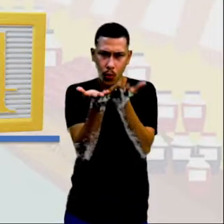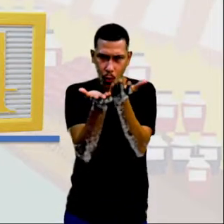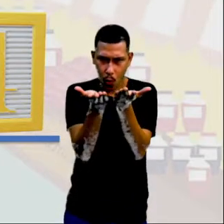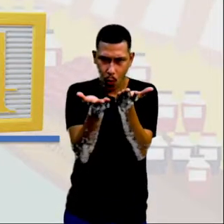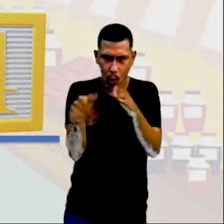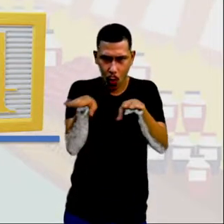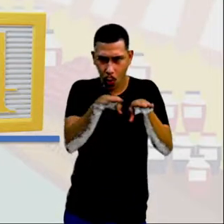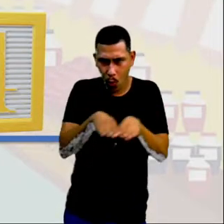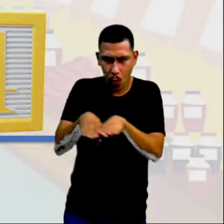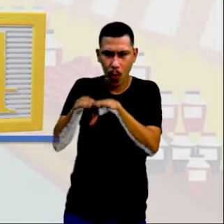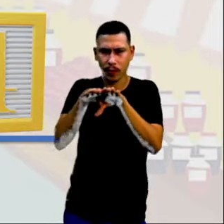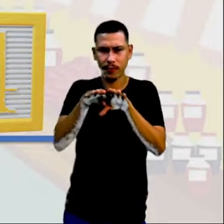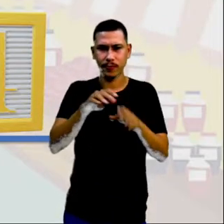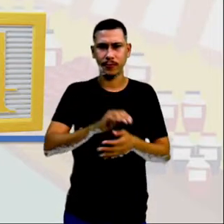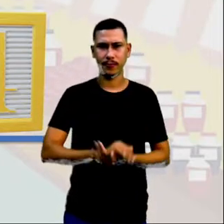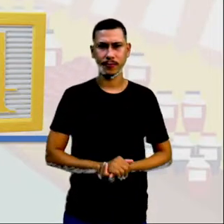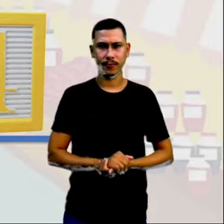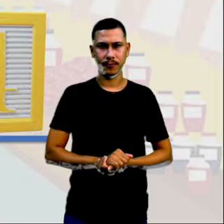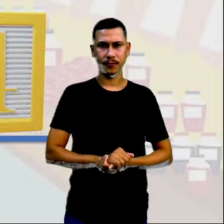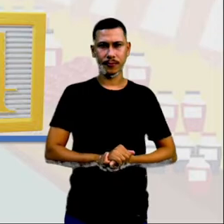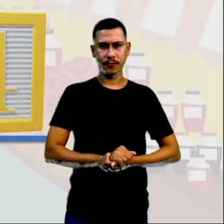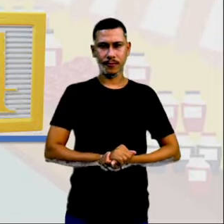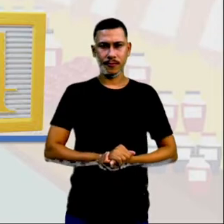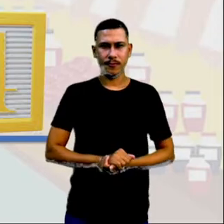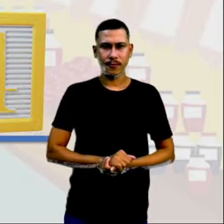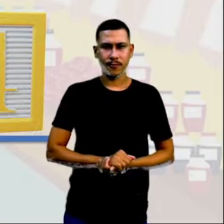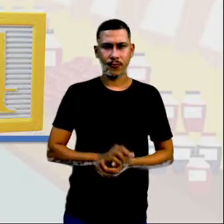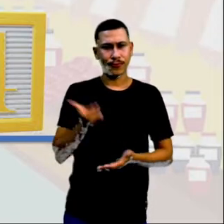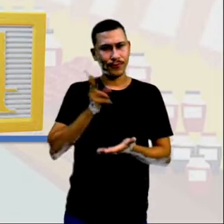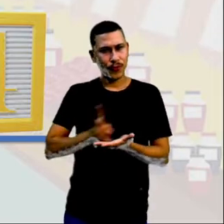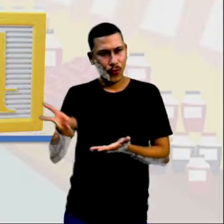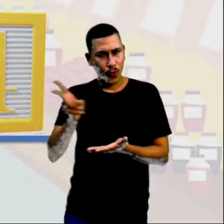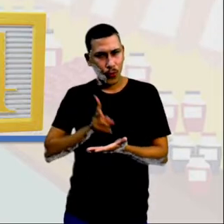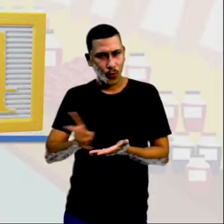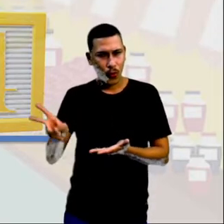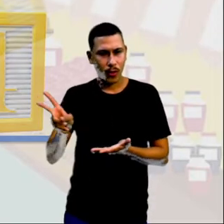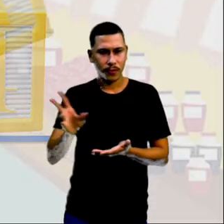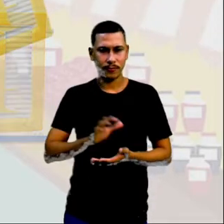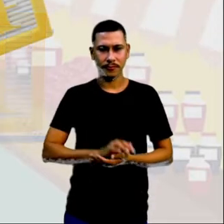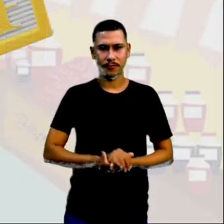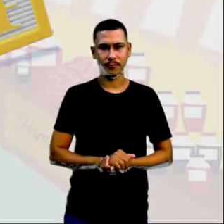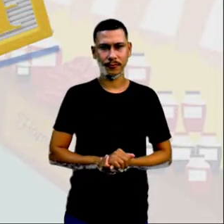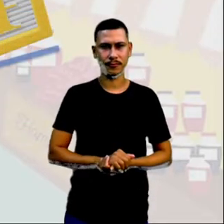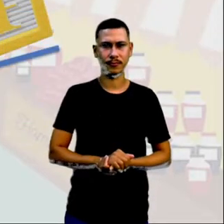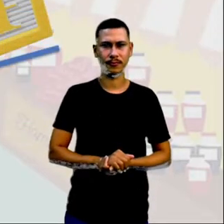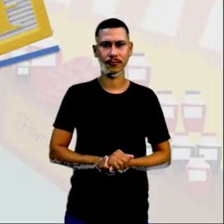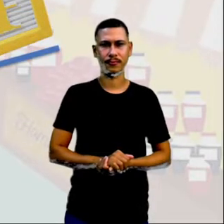estar multiplicando, tá certo? Mas vamos lá. Então, a gente tem o seguinte.